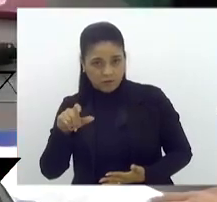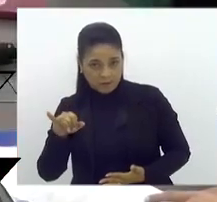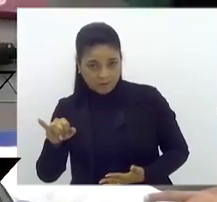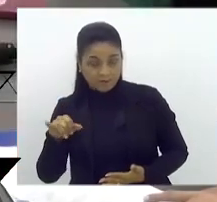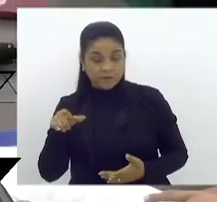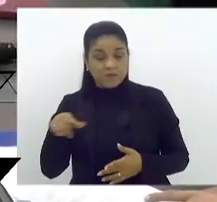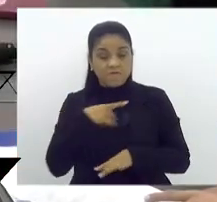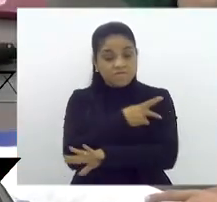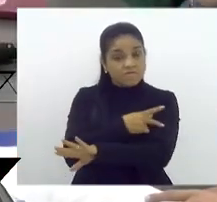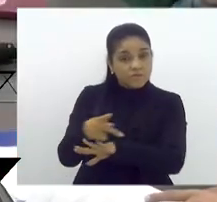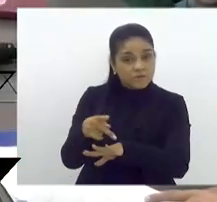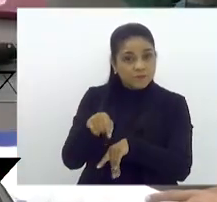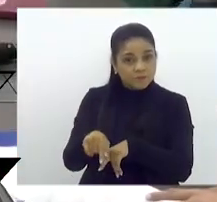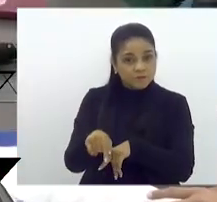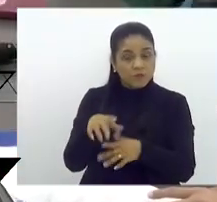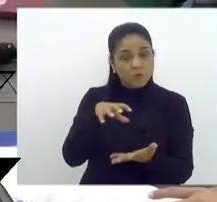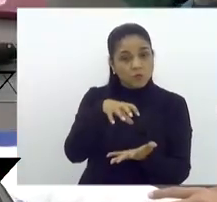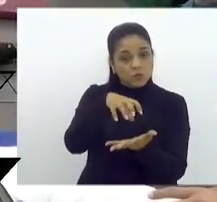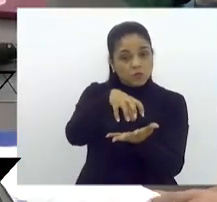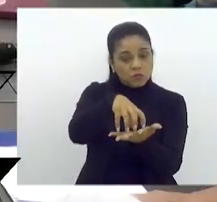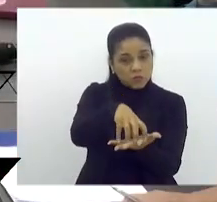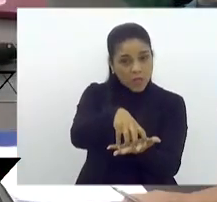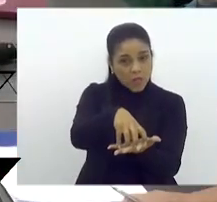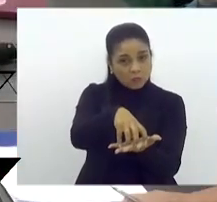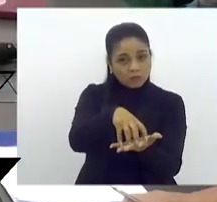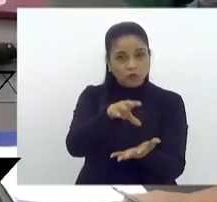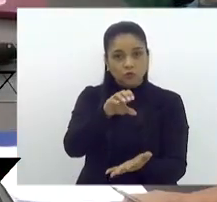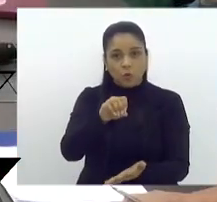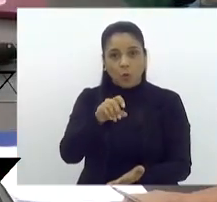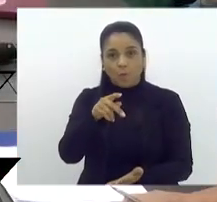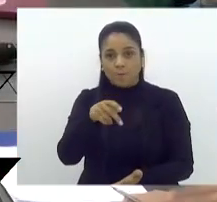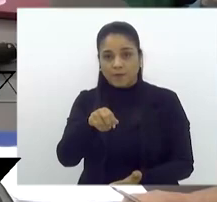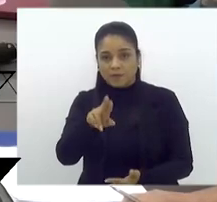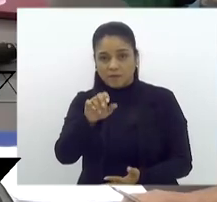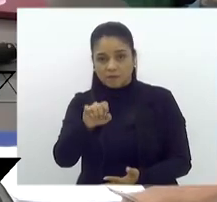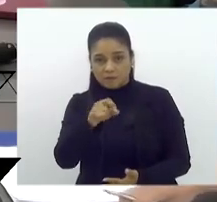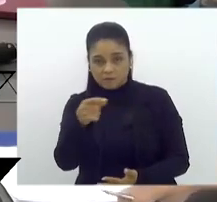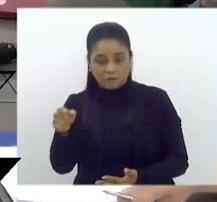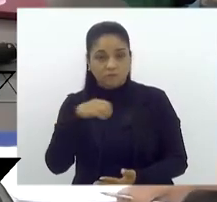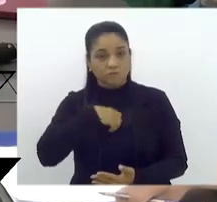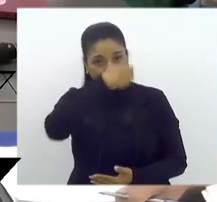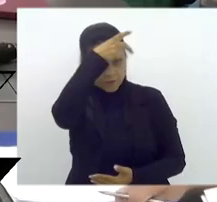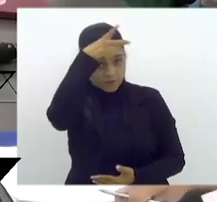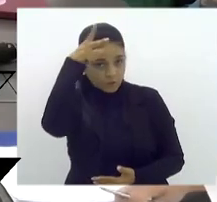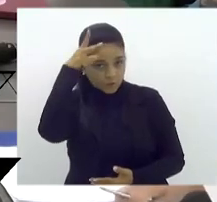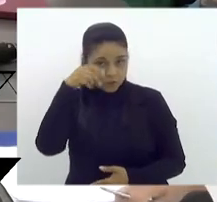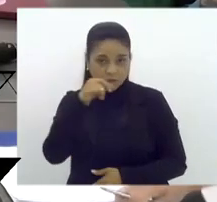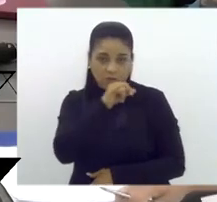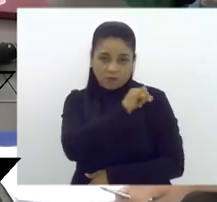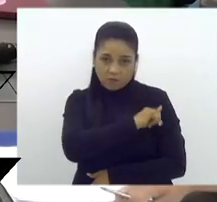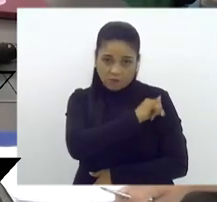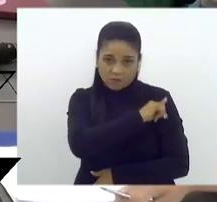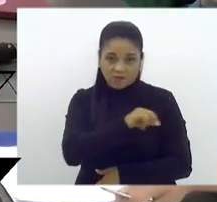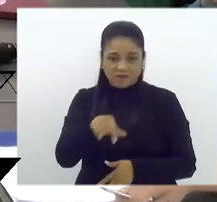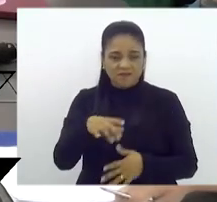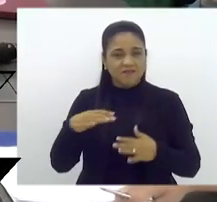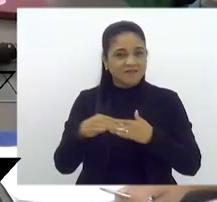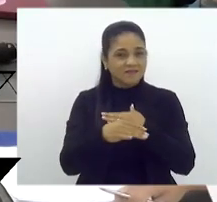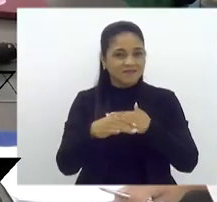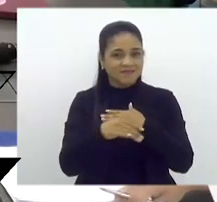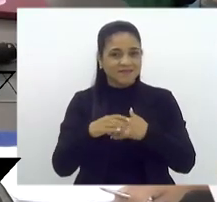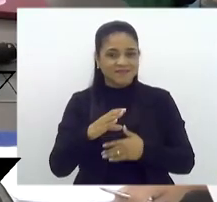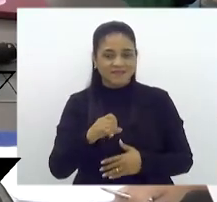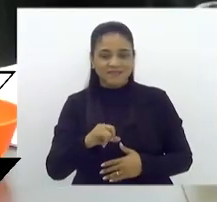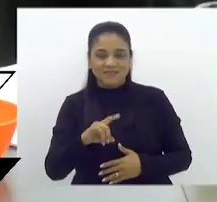visite o centro de operações da Prefeitura da cidade do Rio de Janeiro, ali na Cidade Nova, que já